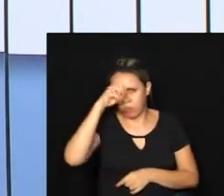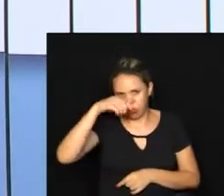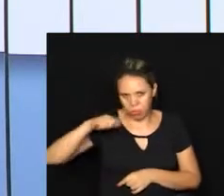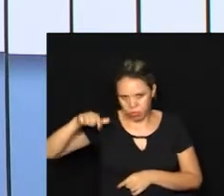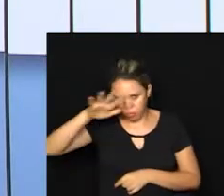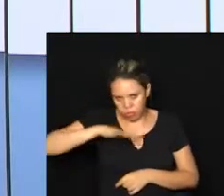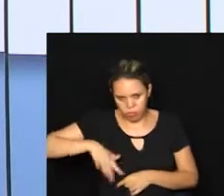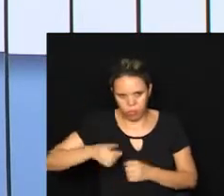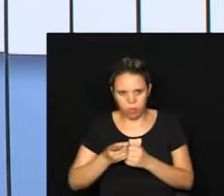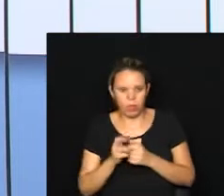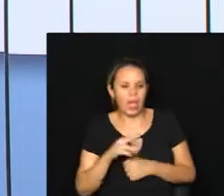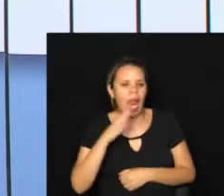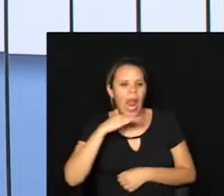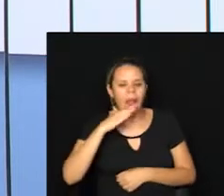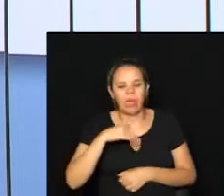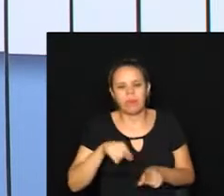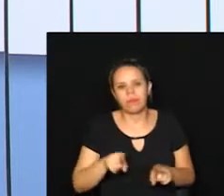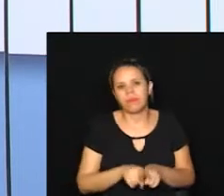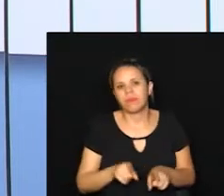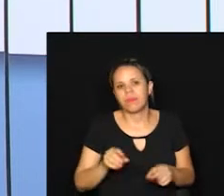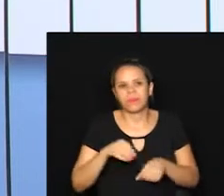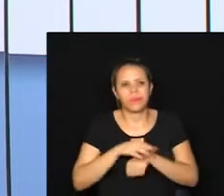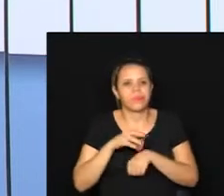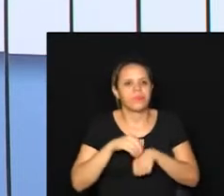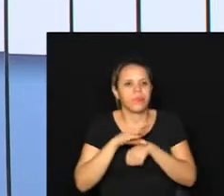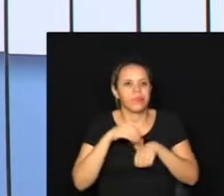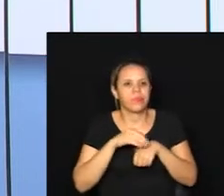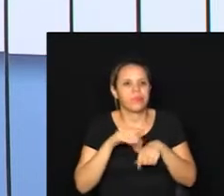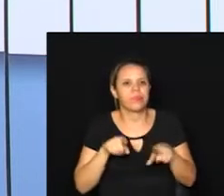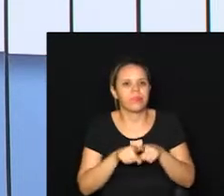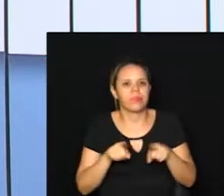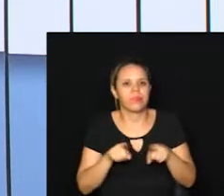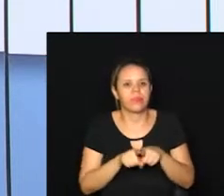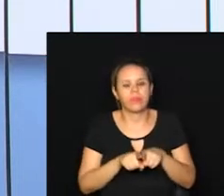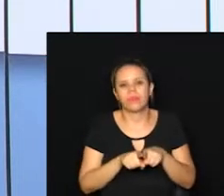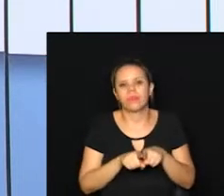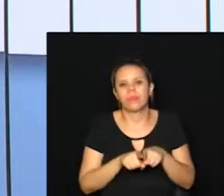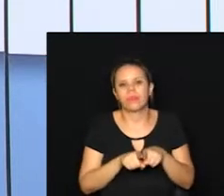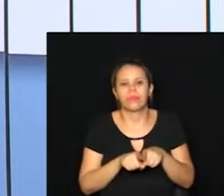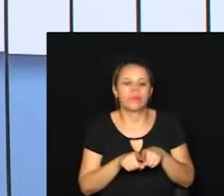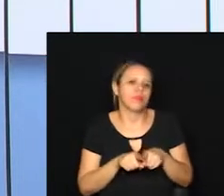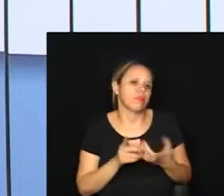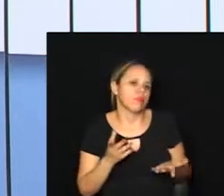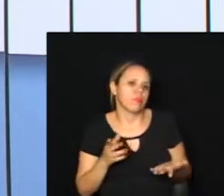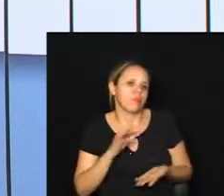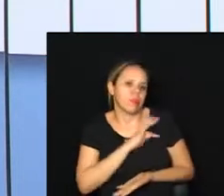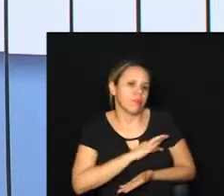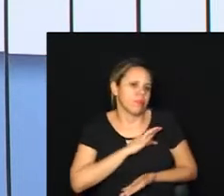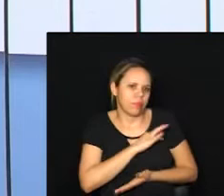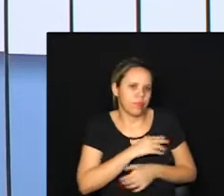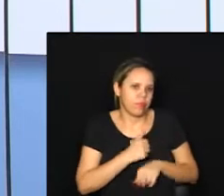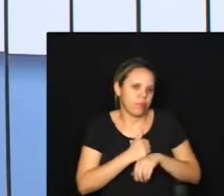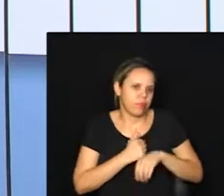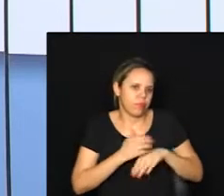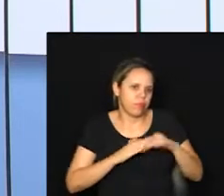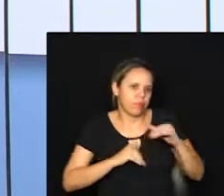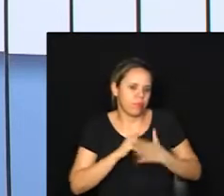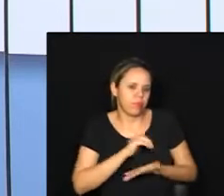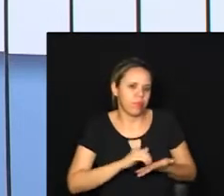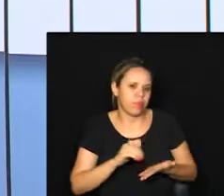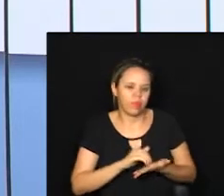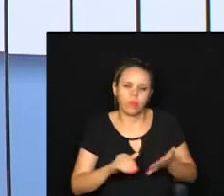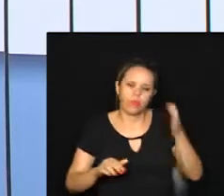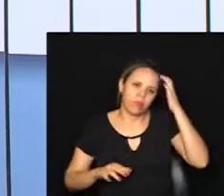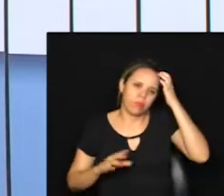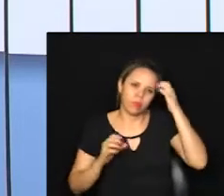Gatti, o doutor Marcos Pimenta. Foi passado também pelo Fundo Municipal de Saúde, os técnicos da secretaria, todos